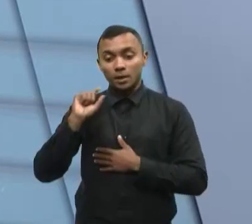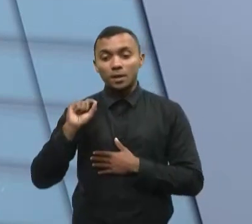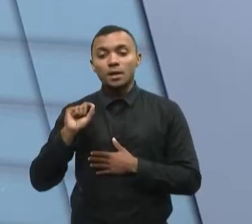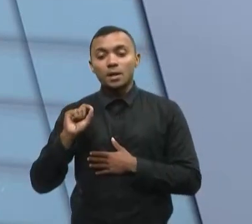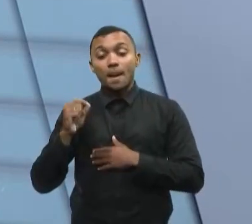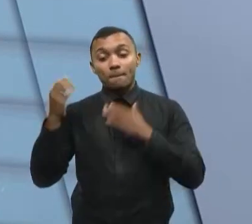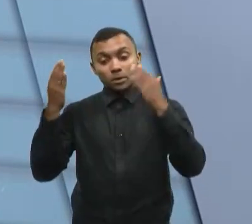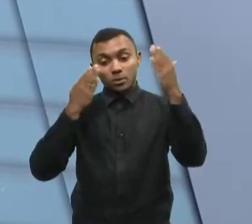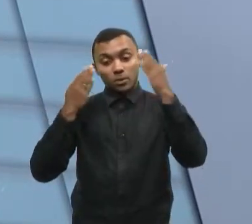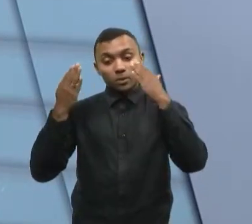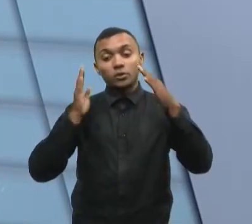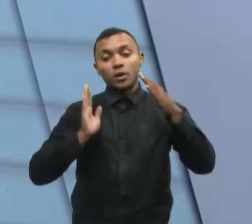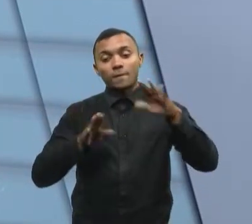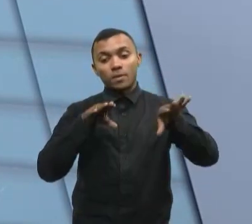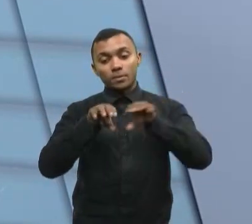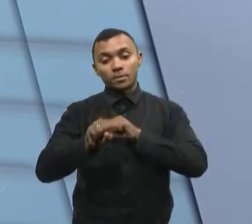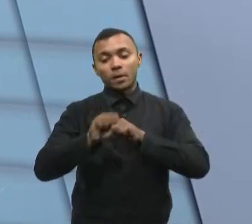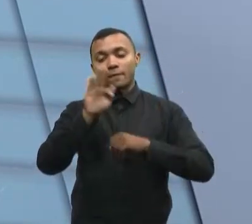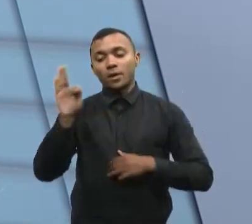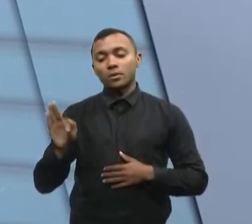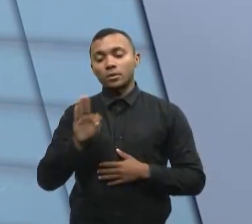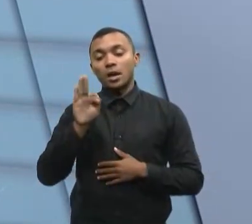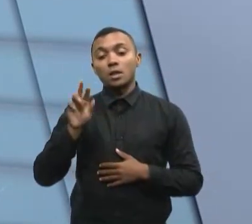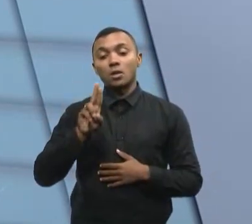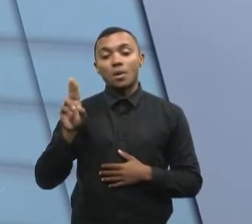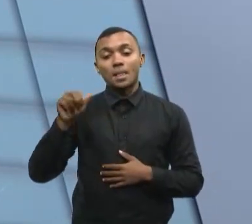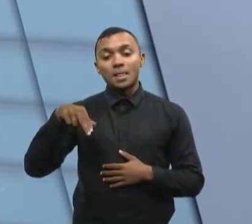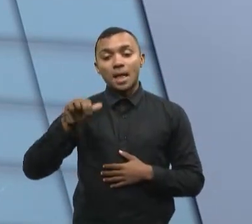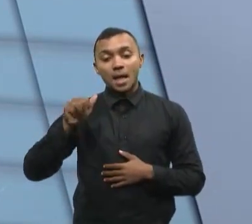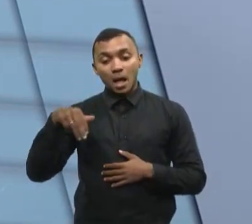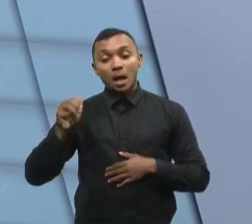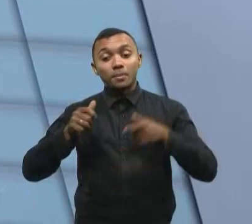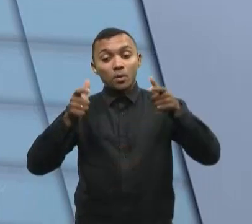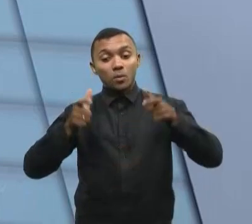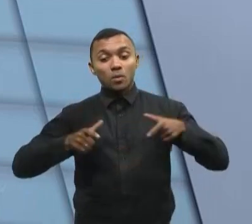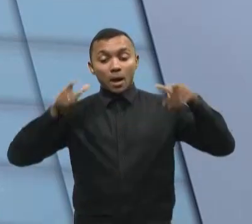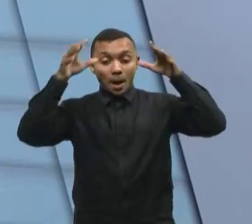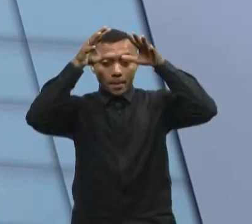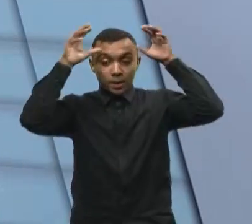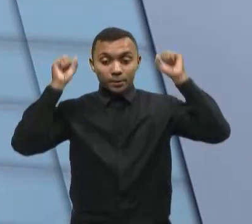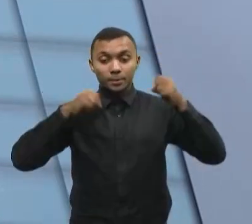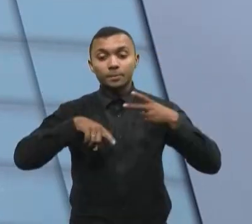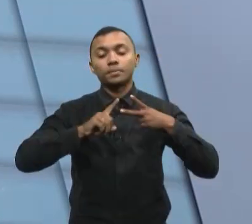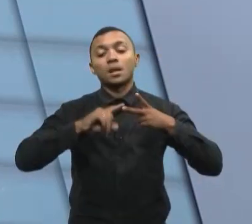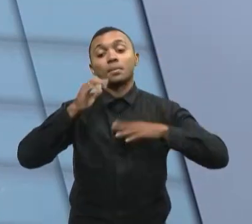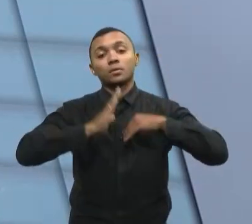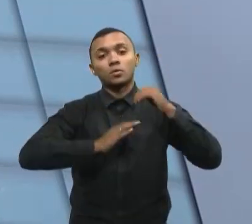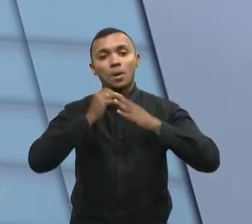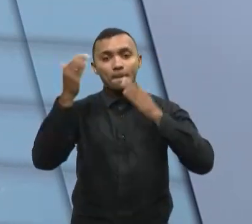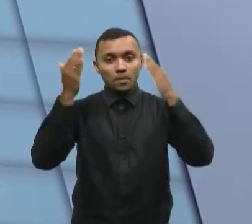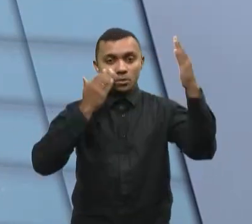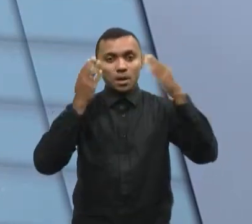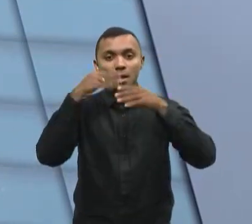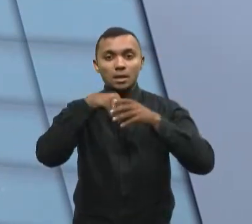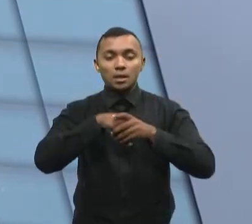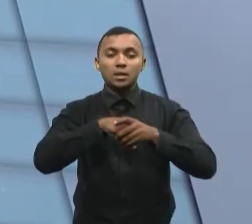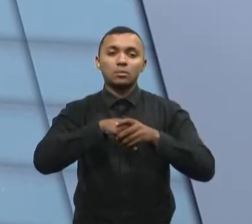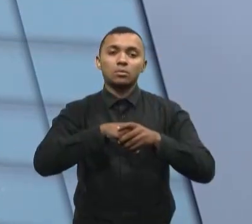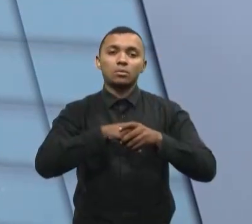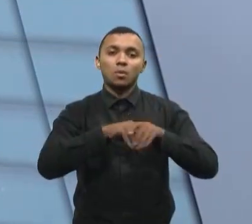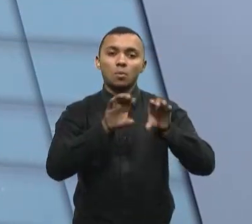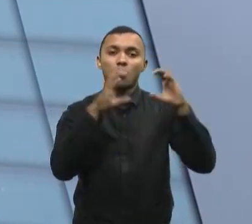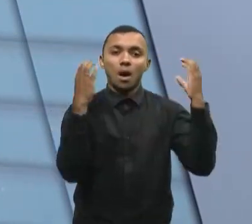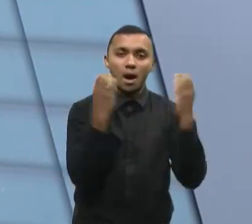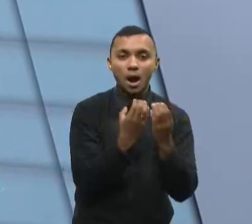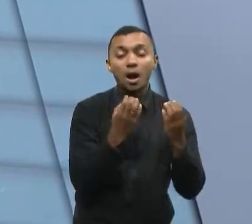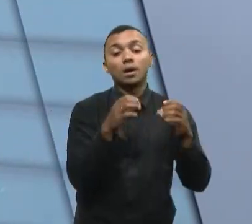formação pela UNAMA, que é a Universidade lá da Amazônia, em Belém, e ela é psicóloga clínica gestalt-terapeuta e